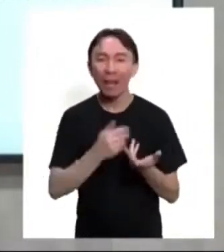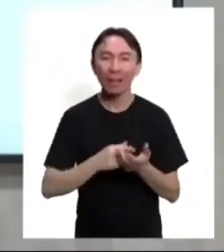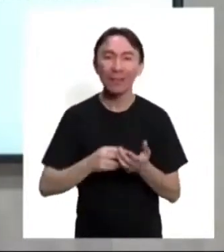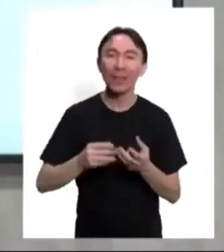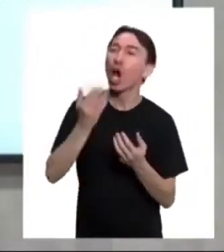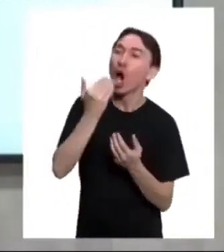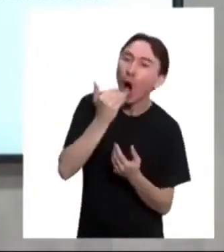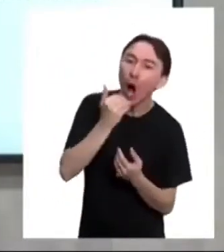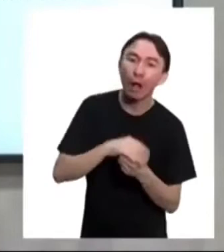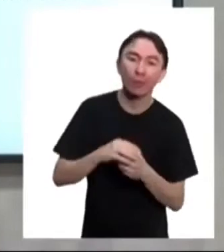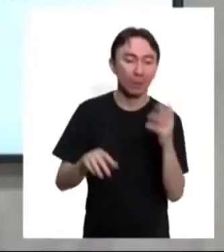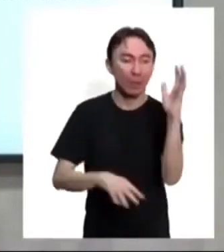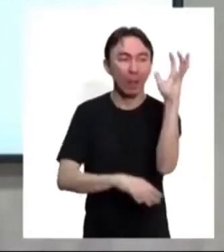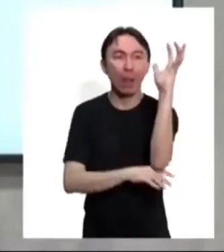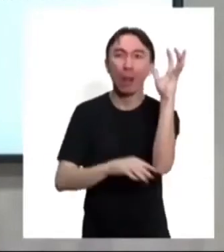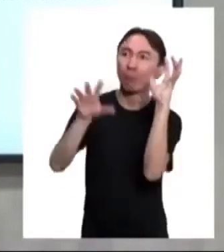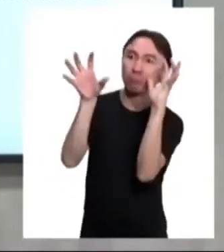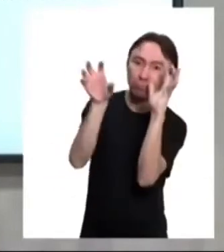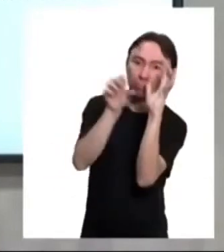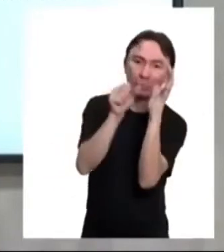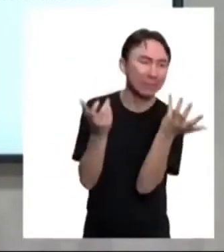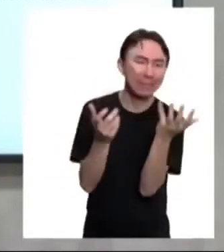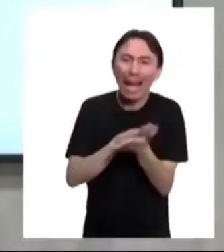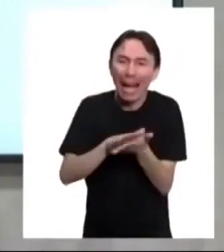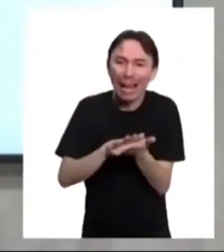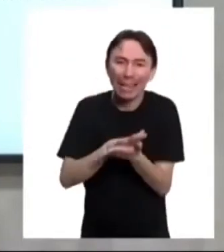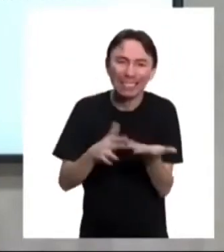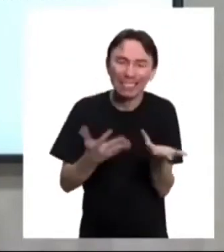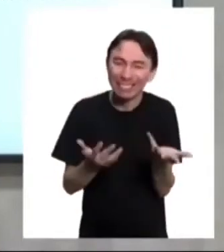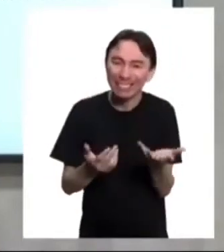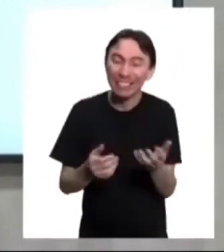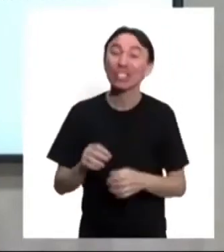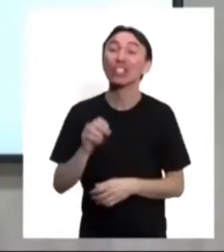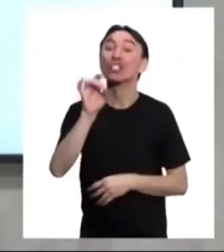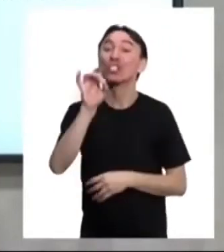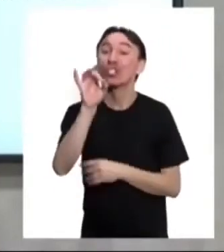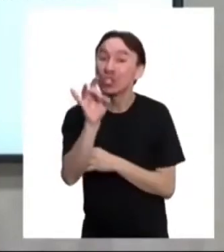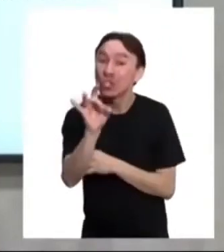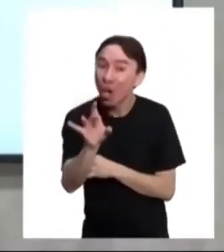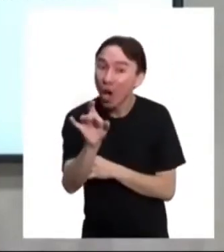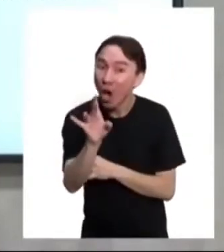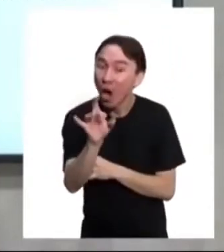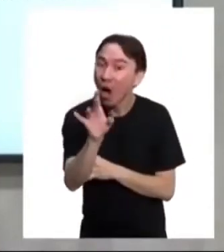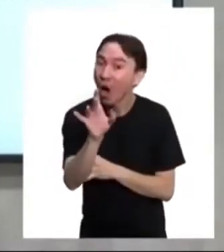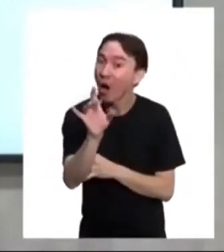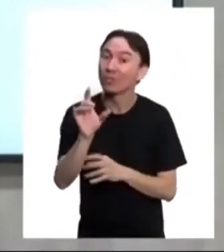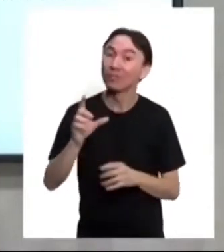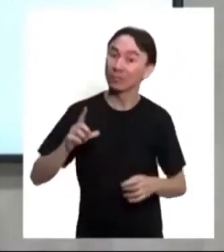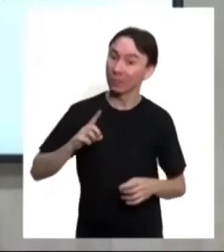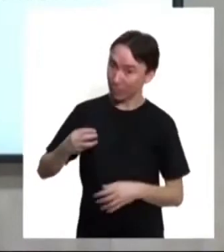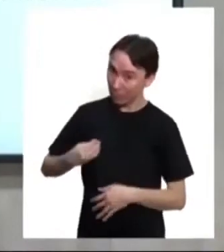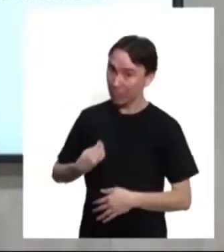posso fazer datação de carbono 14 se o material pertenceu ao organismo vivo.